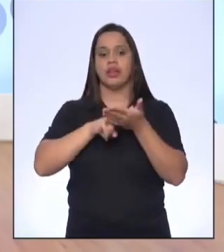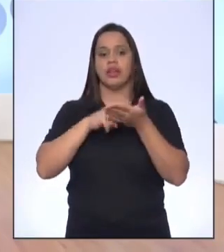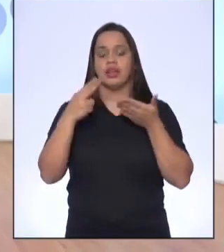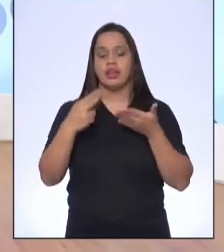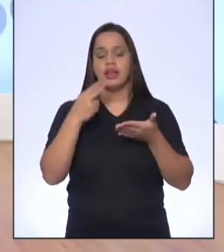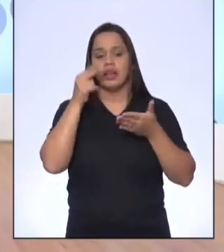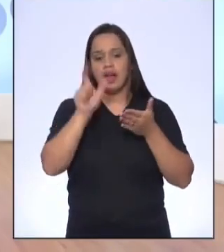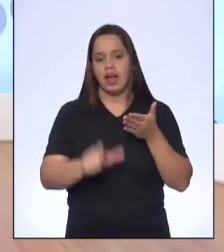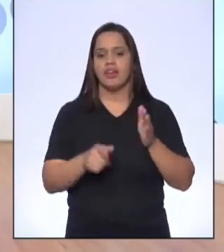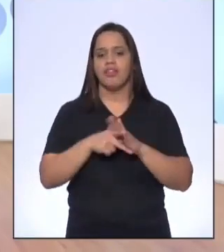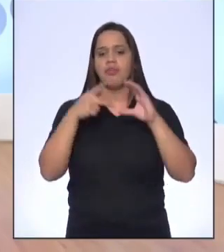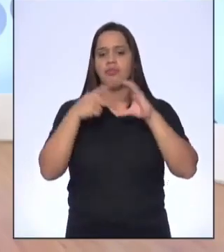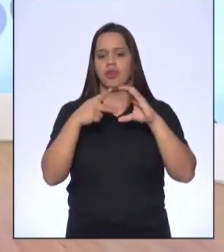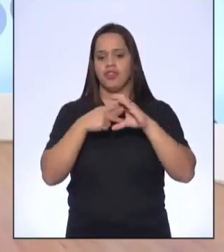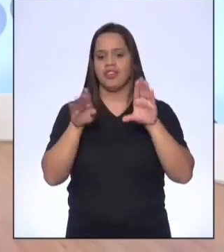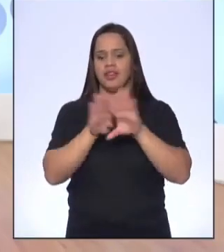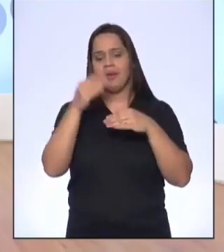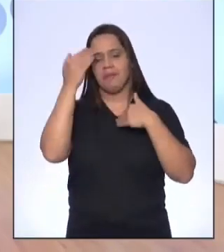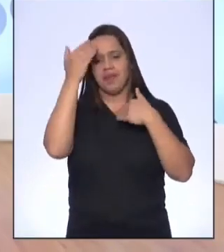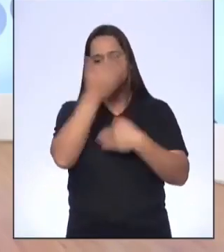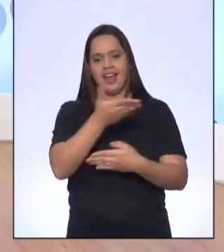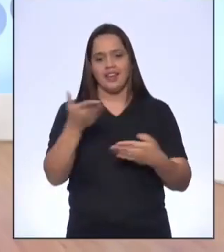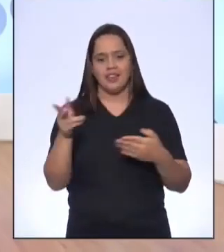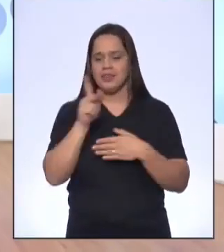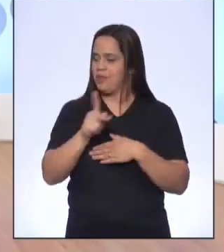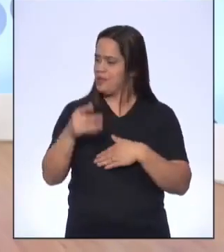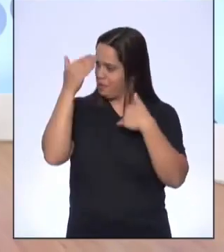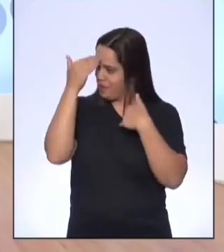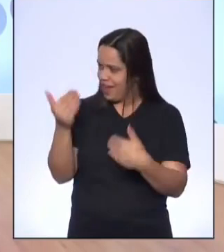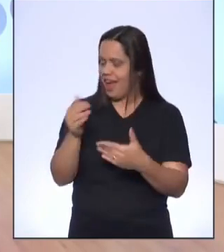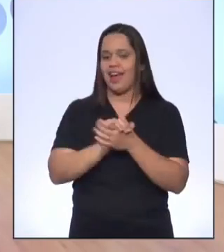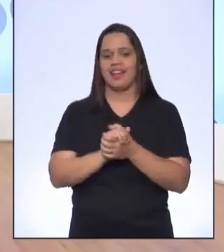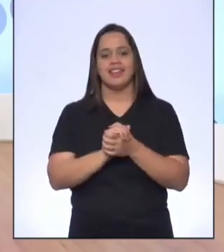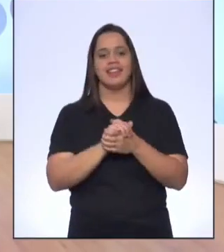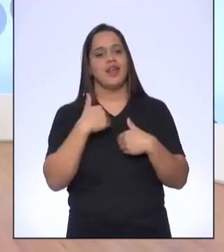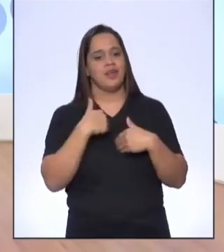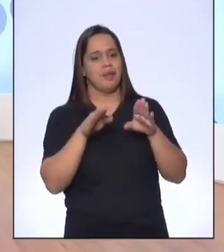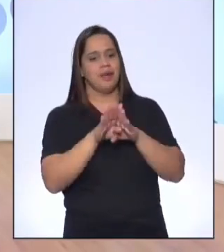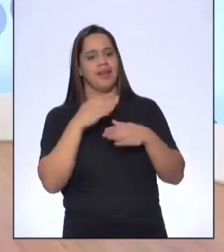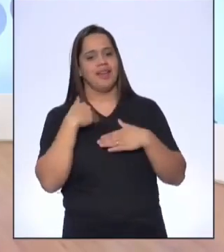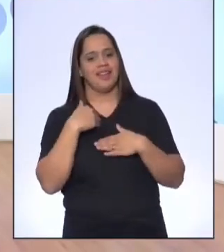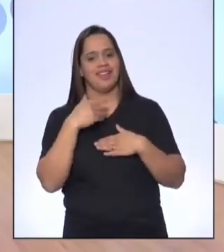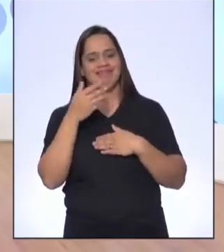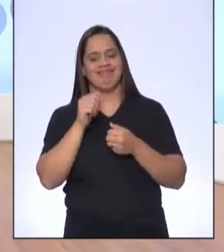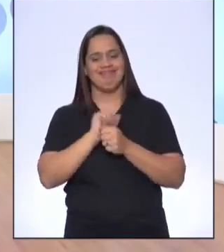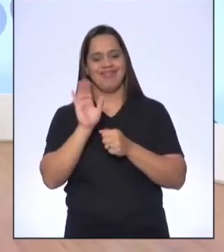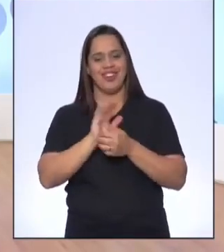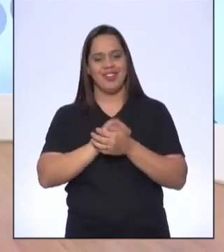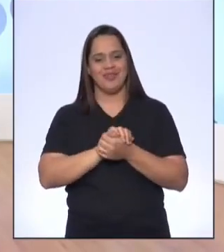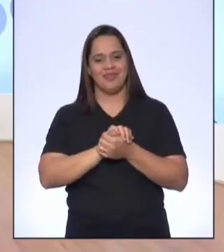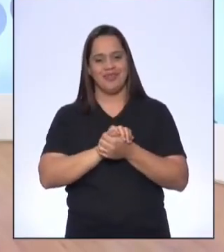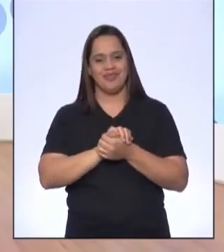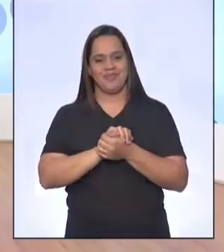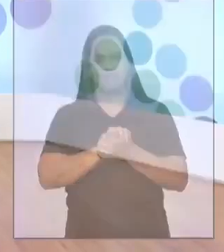citamos podcast. Pessoal, muito obrigado. Professora, muito obrigado. Eu que agradeço. Valeu. Até a próxima.